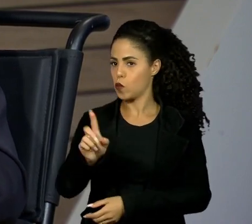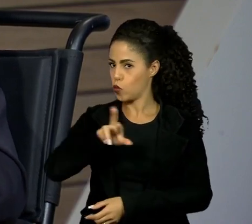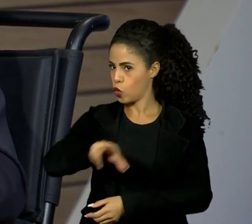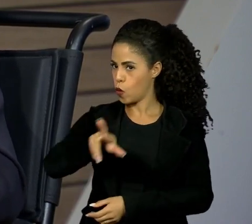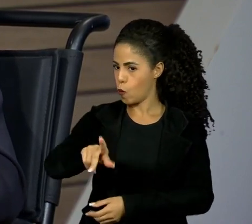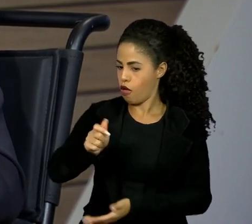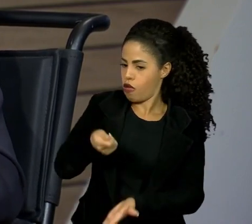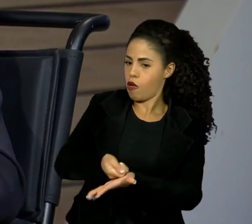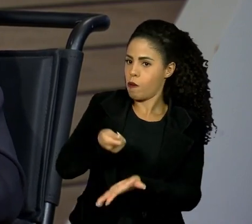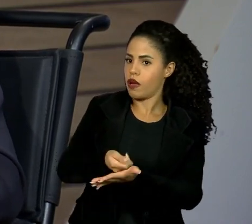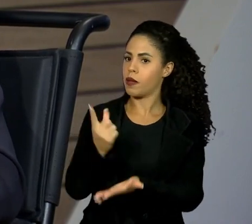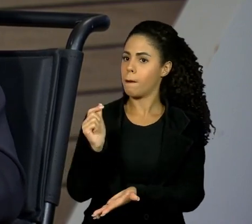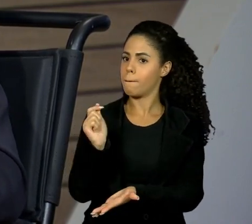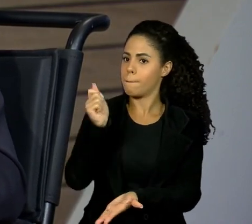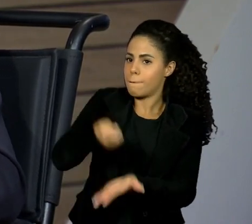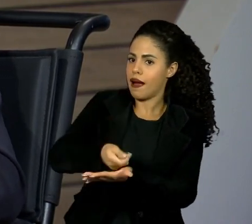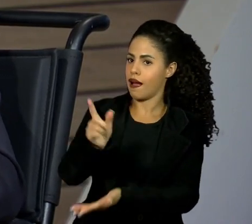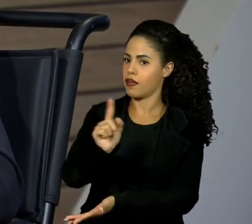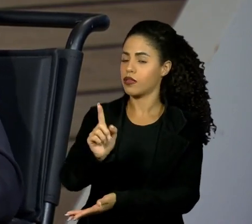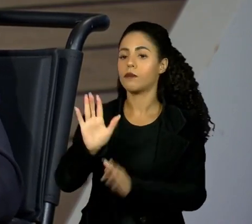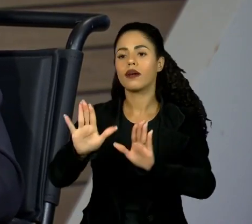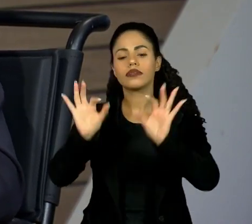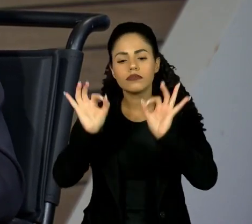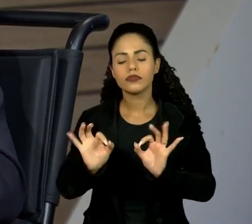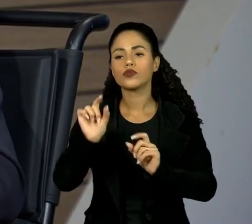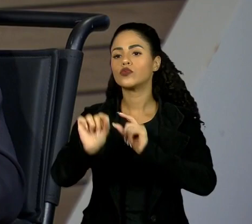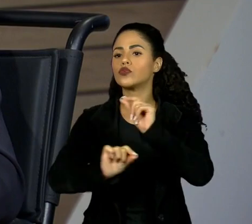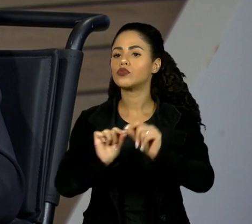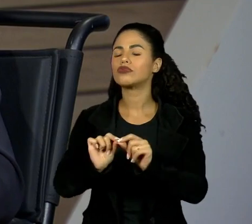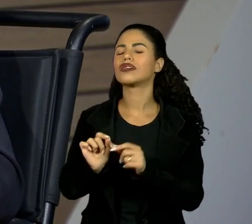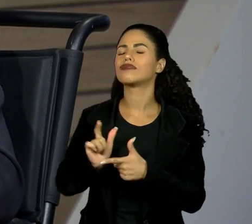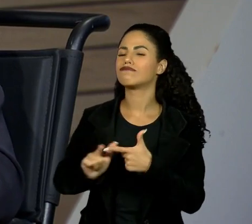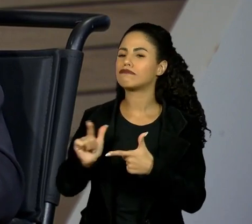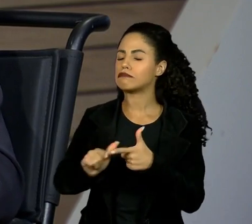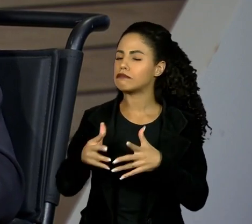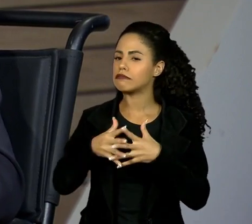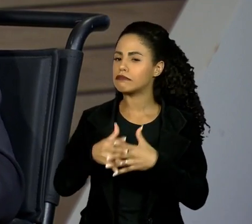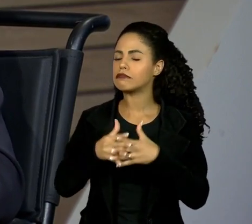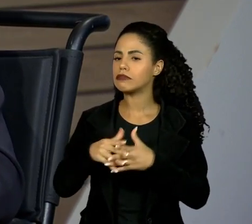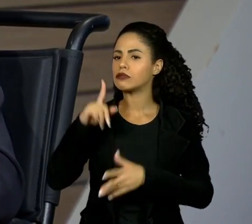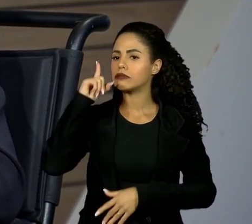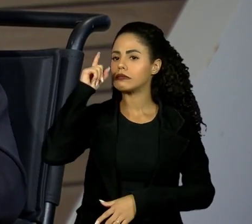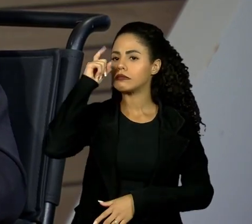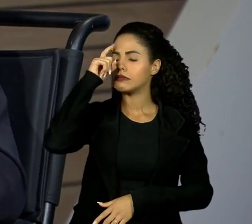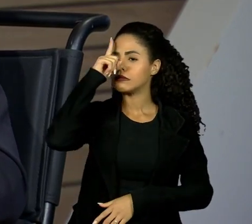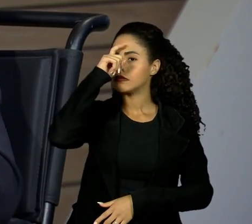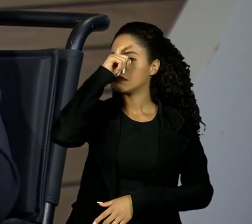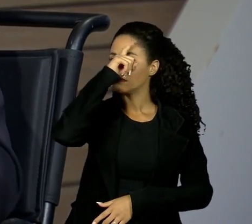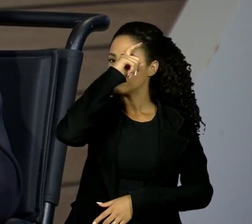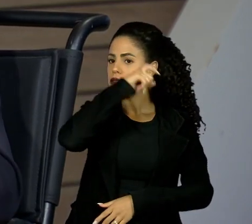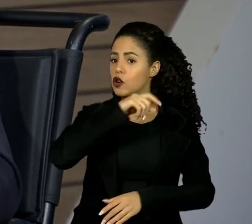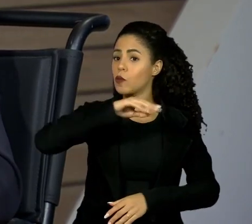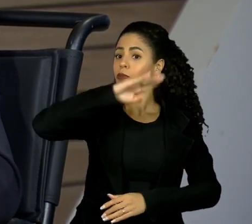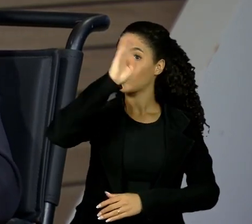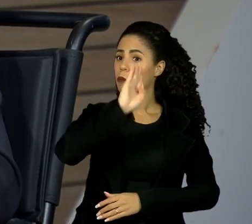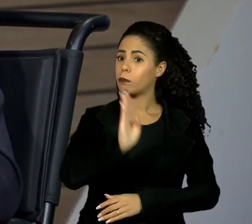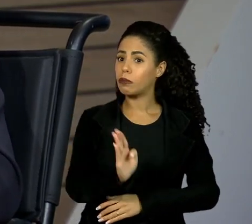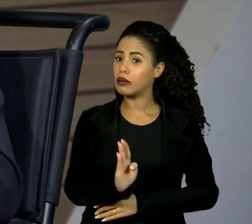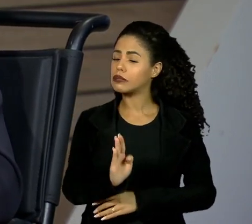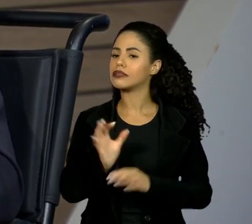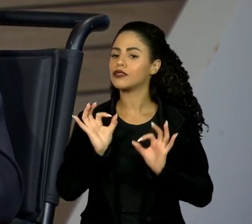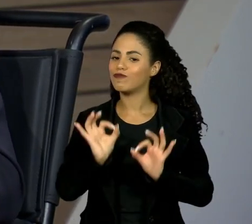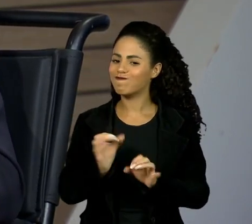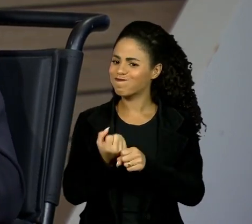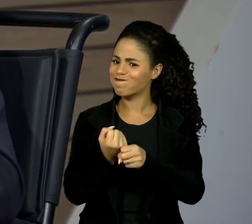os tratamentos de reprodução assistida. Então, realmente, é uma situação difícil, ainda isso tem que... o Brasil é muito grande,